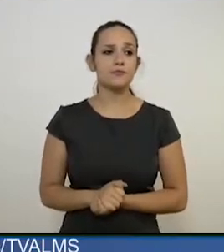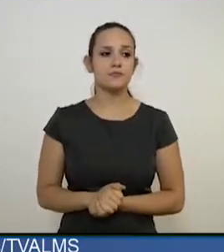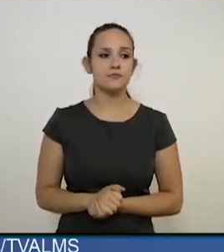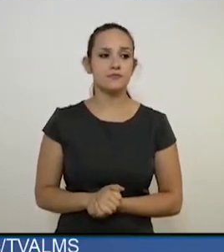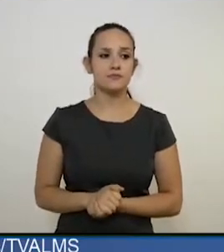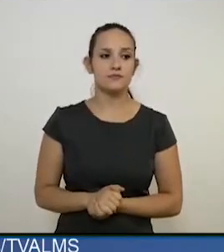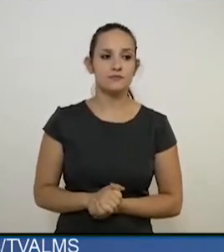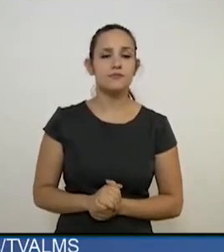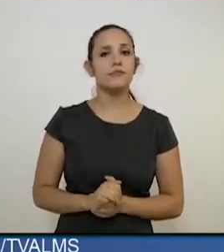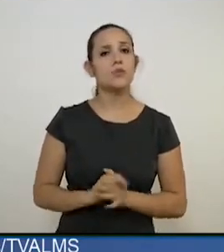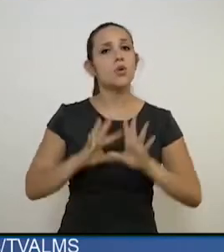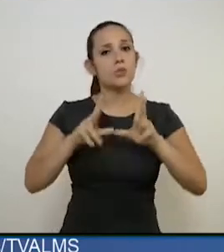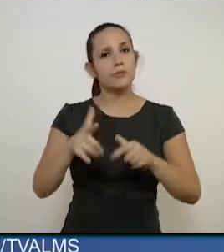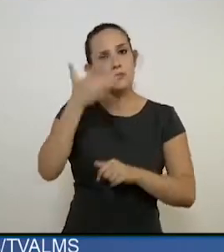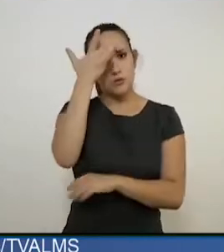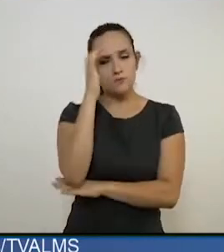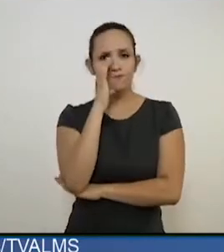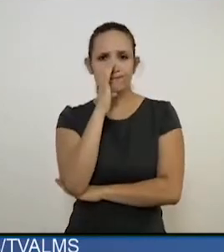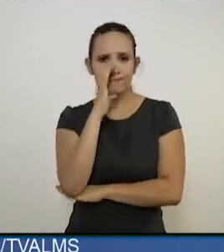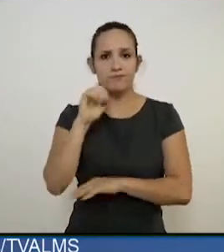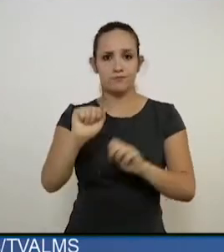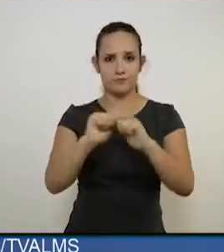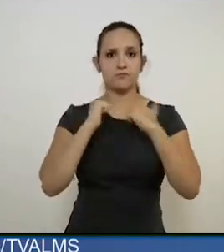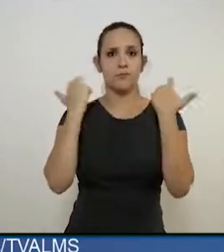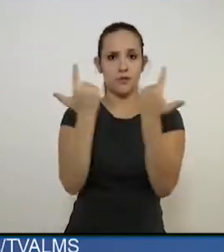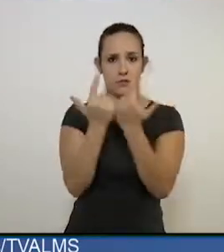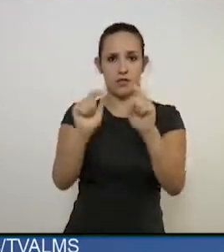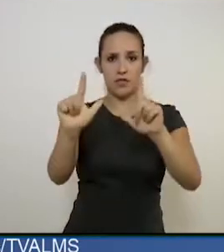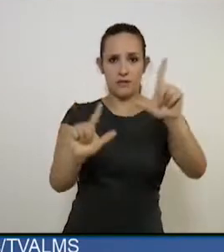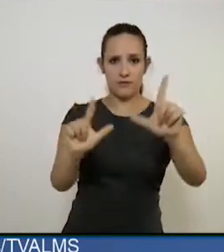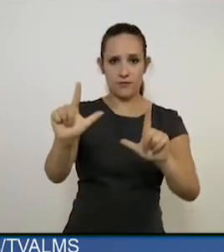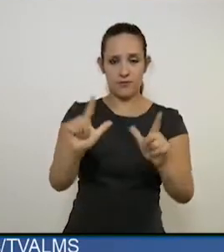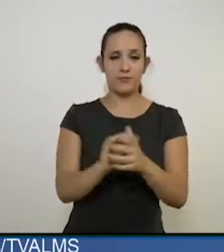e a todos que nos assistem pela TV Assembleia.